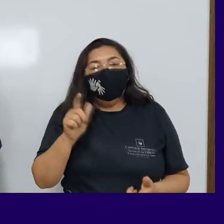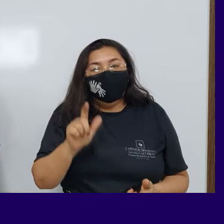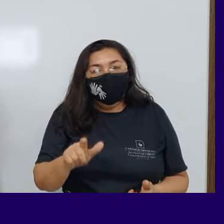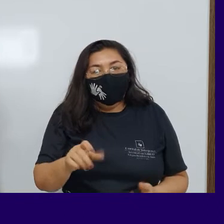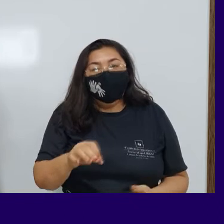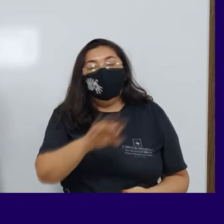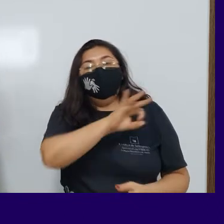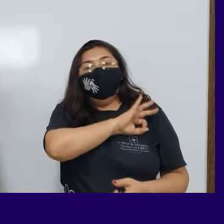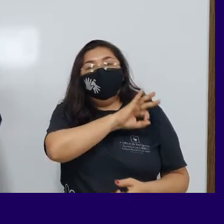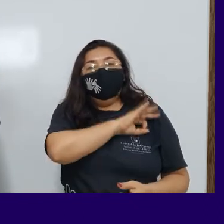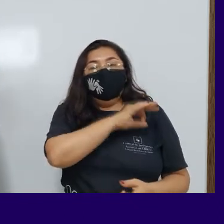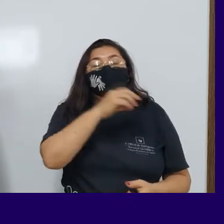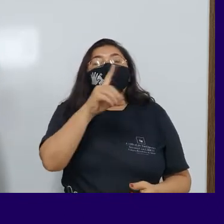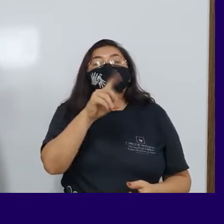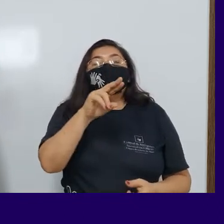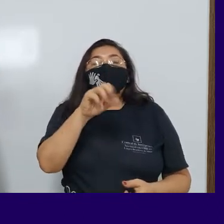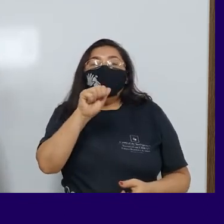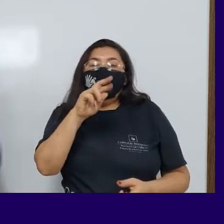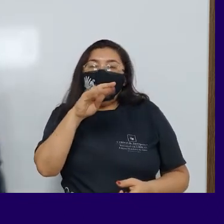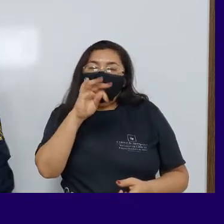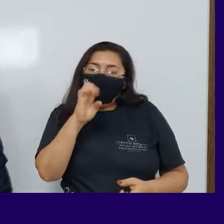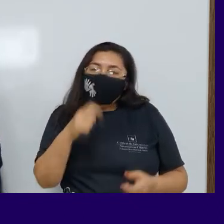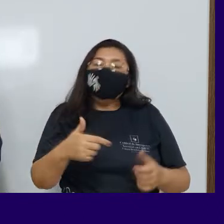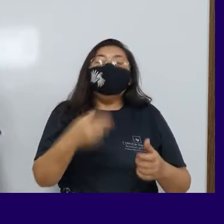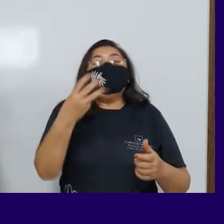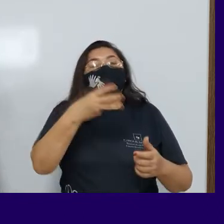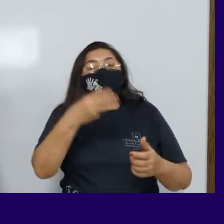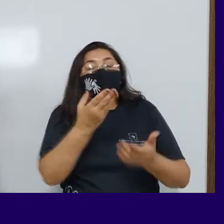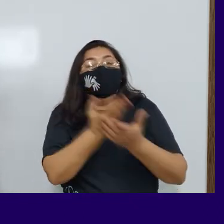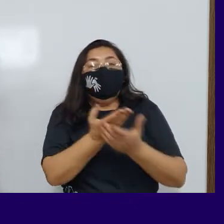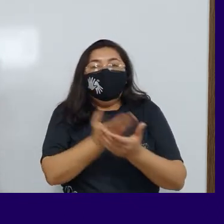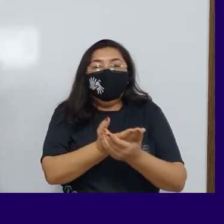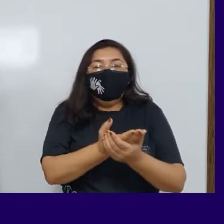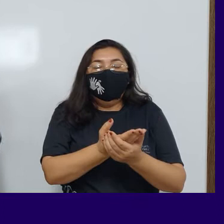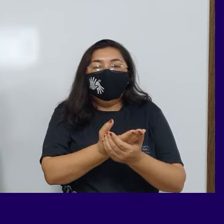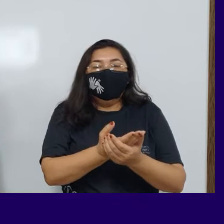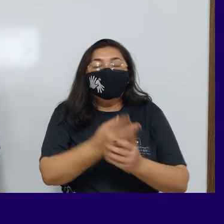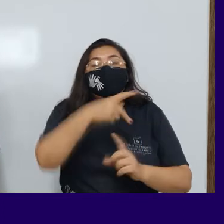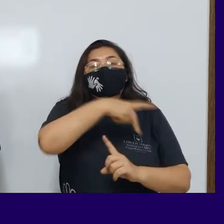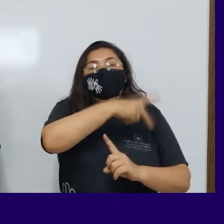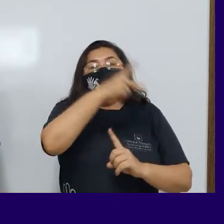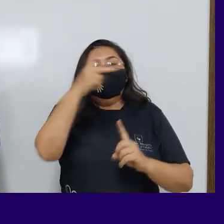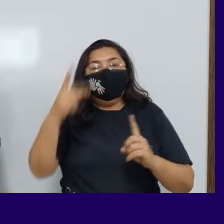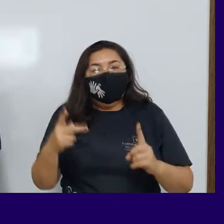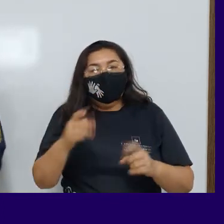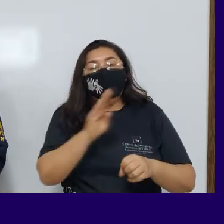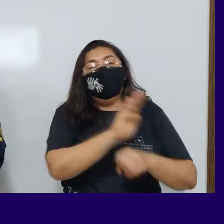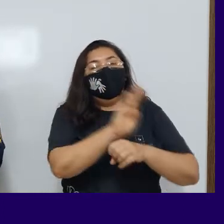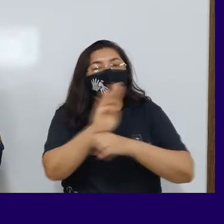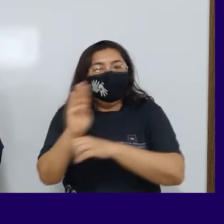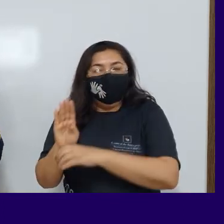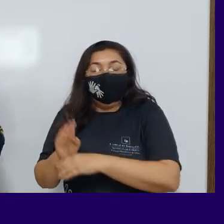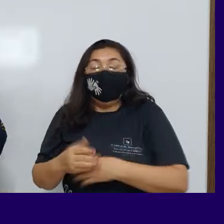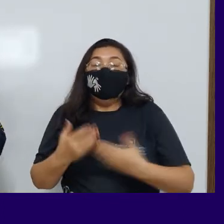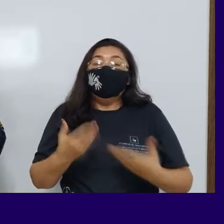o Sargento Duarte para a nossa terceira aula do ProErd, o ProErd que está aqui para ajudar vocês.